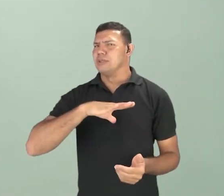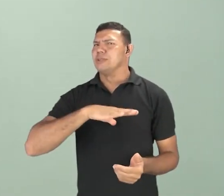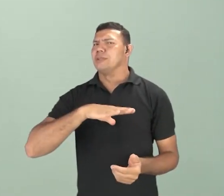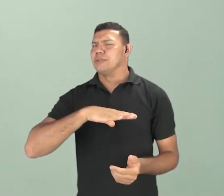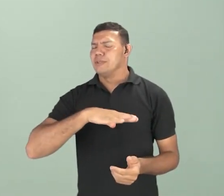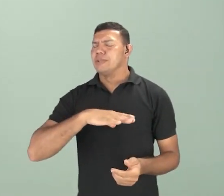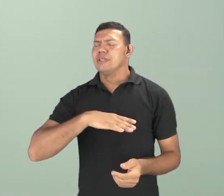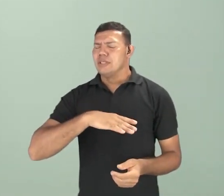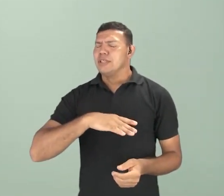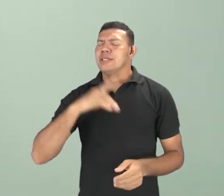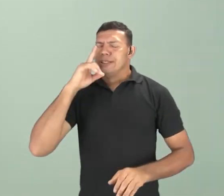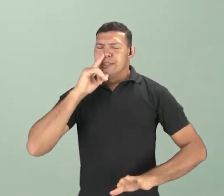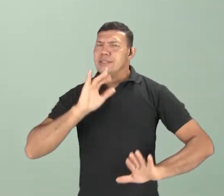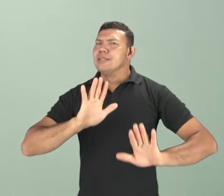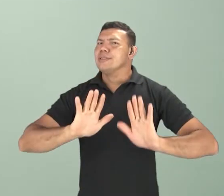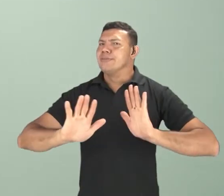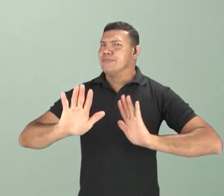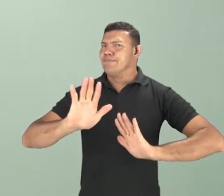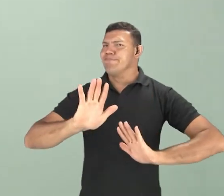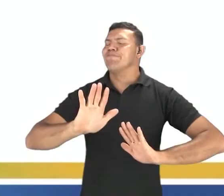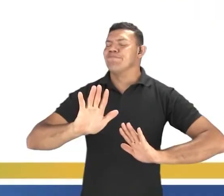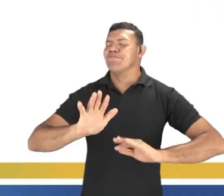temos que ter bastante cuidado.